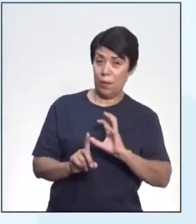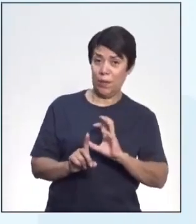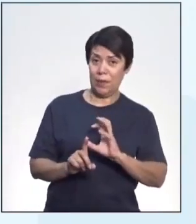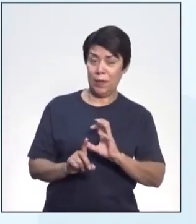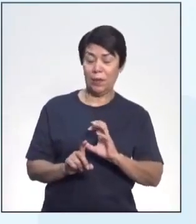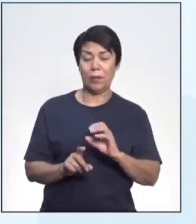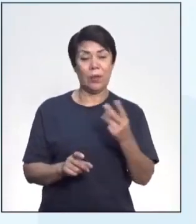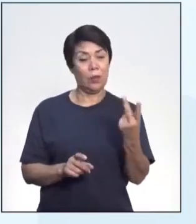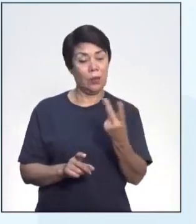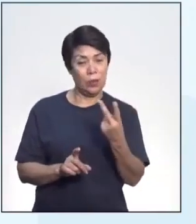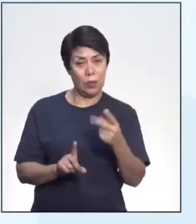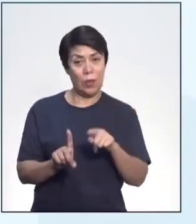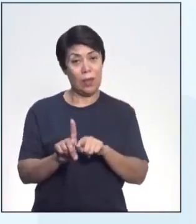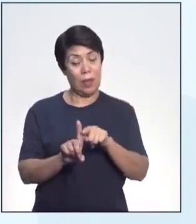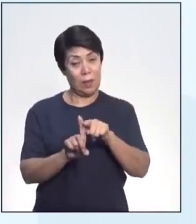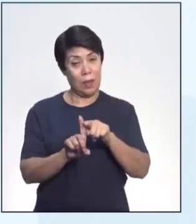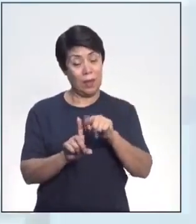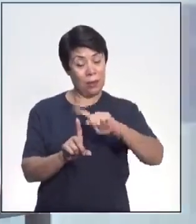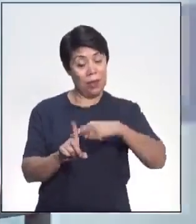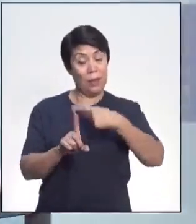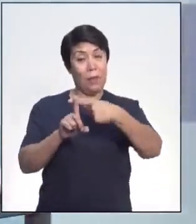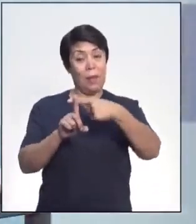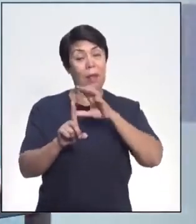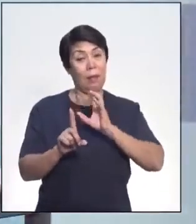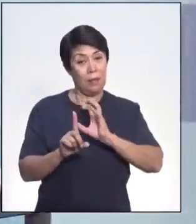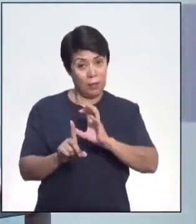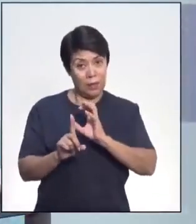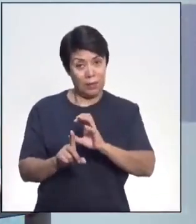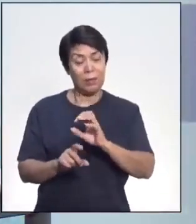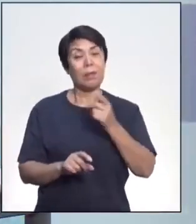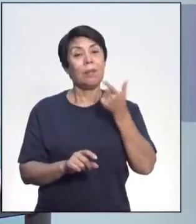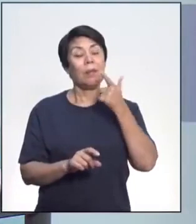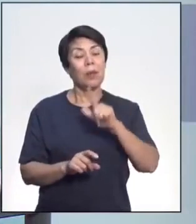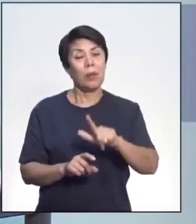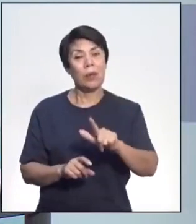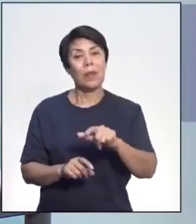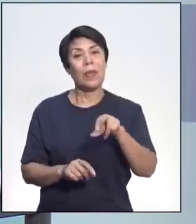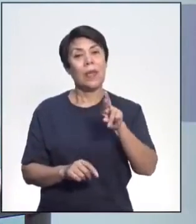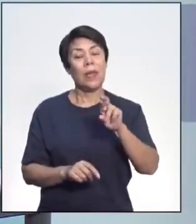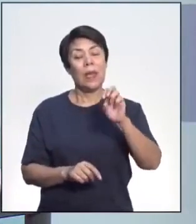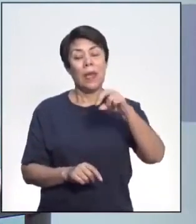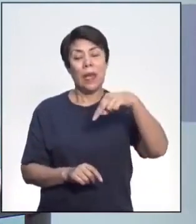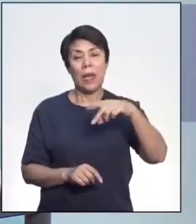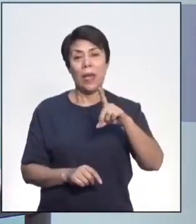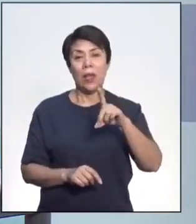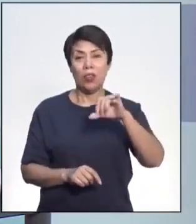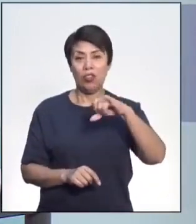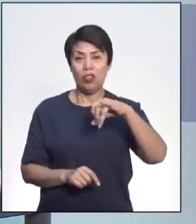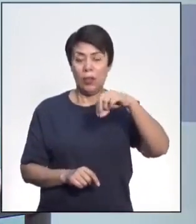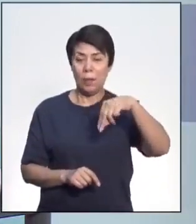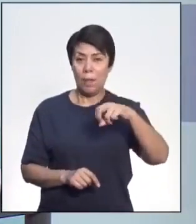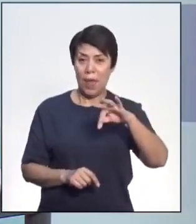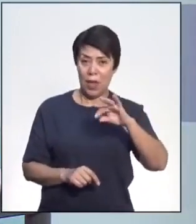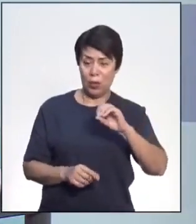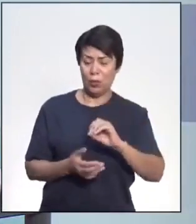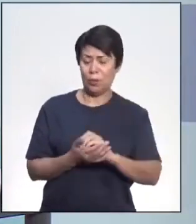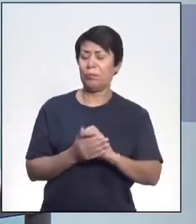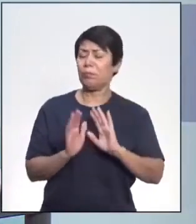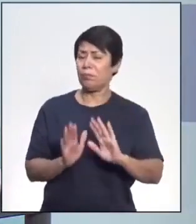um conjunto entre elas que eu vou aumentar para melhorar o quê? O rendimento. Porém, a pergunta qual que